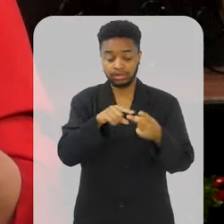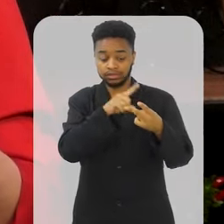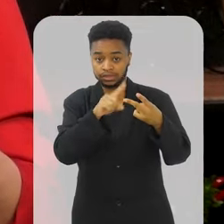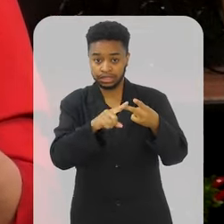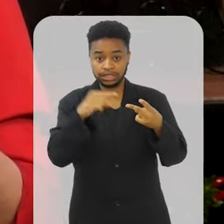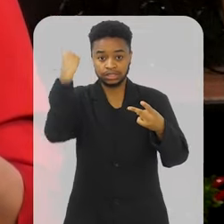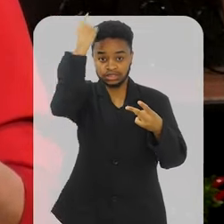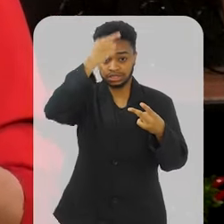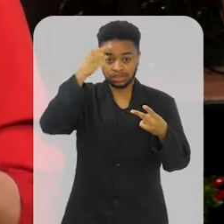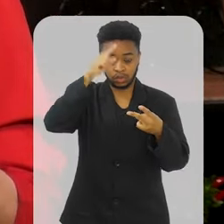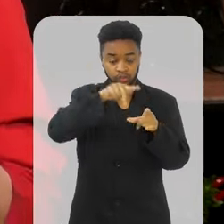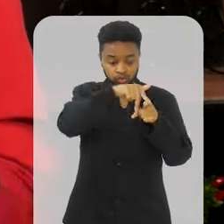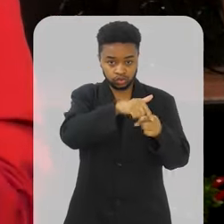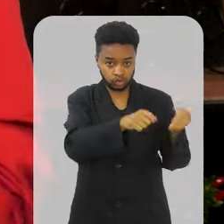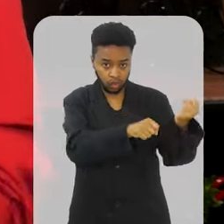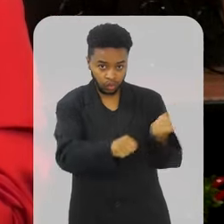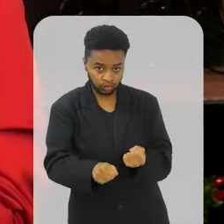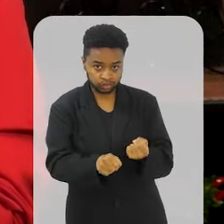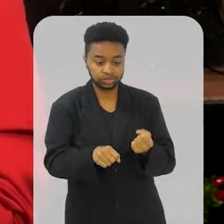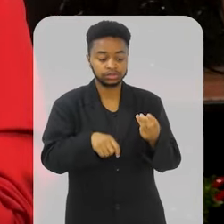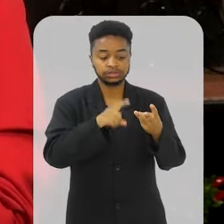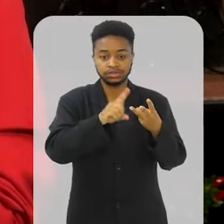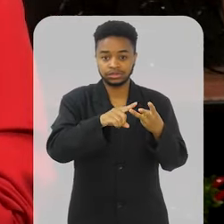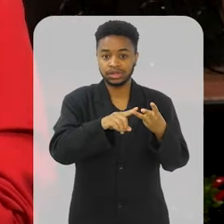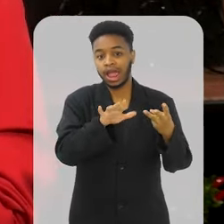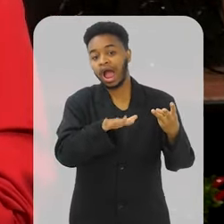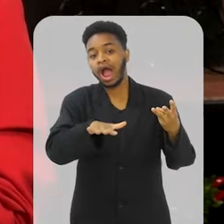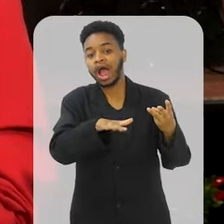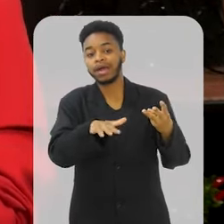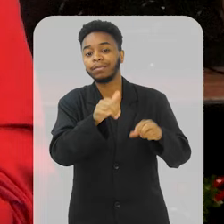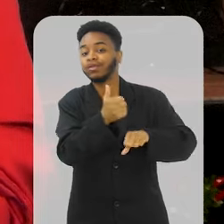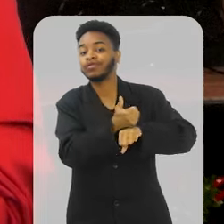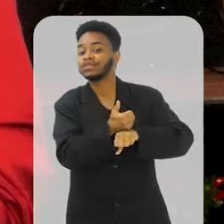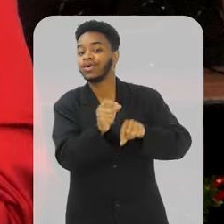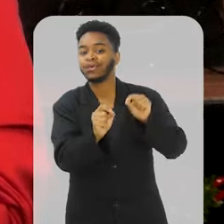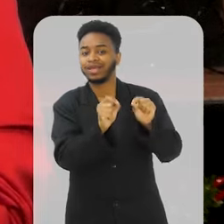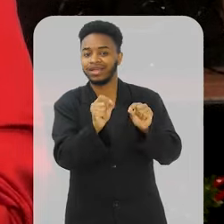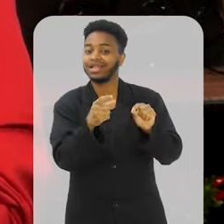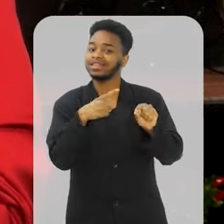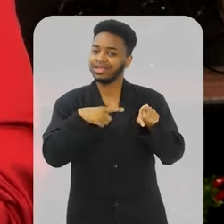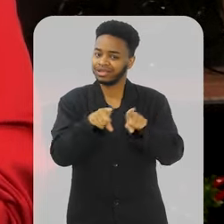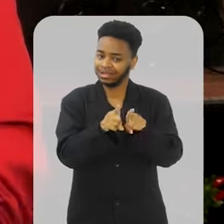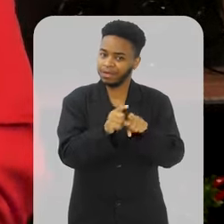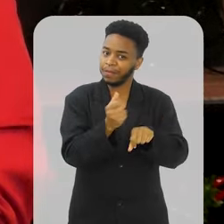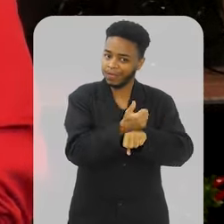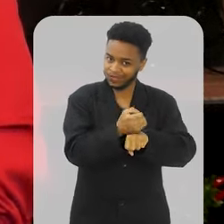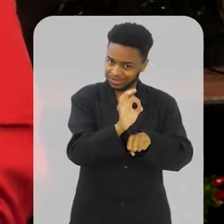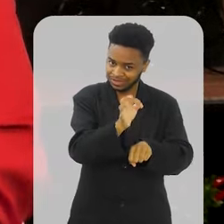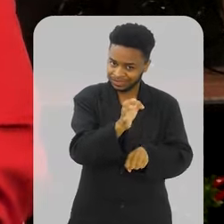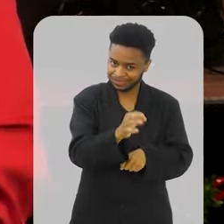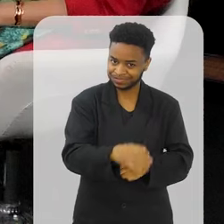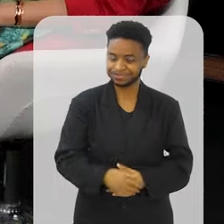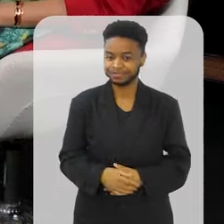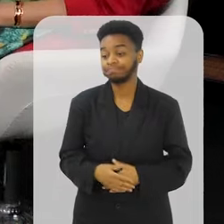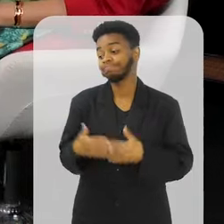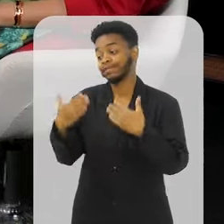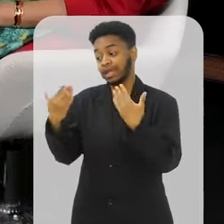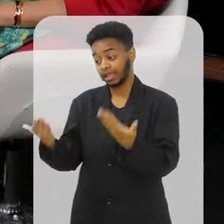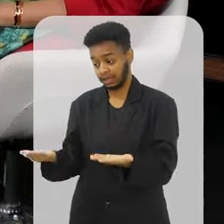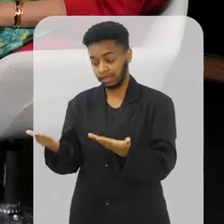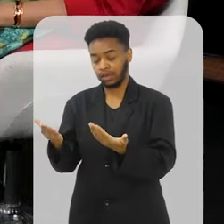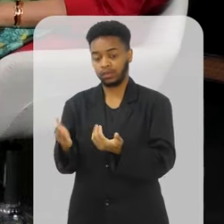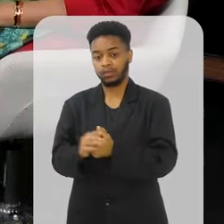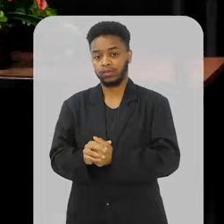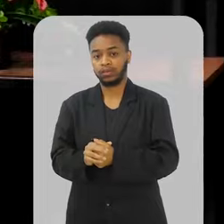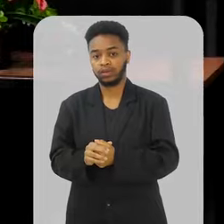São Jorge e agora o lado profissional o senhor também tem o seu lado profissional bom